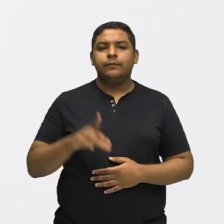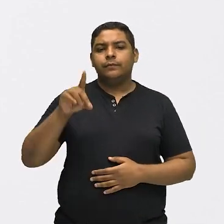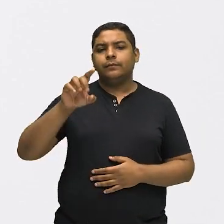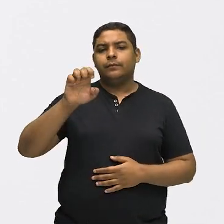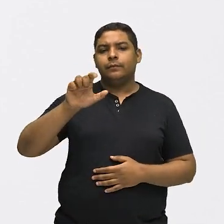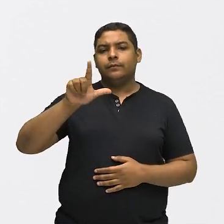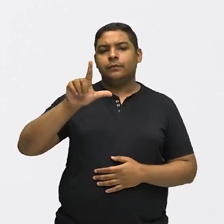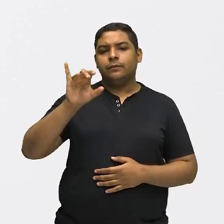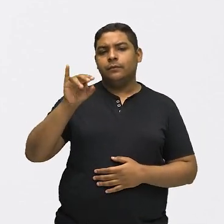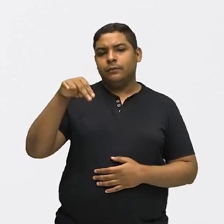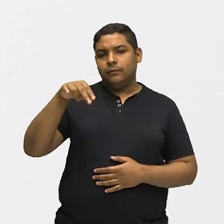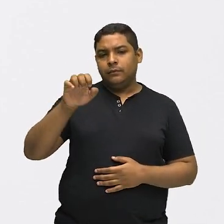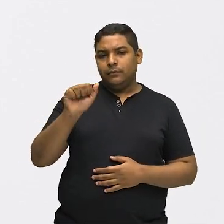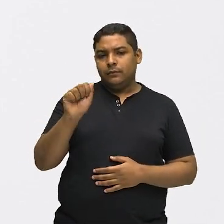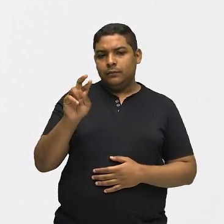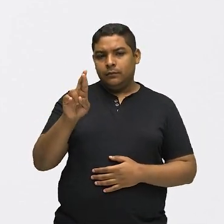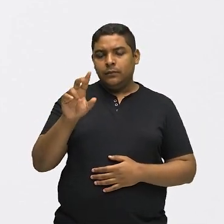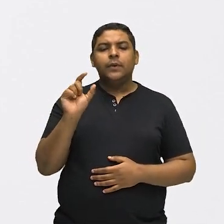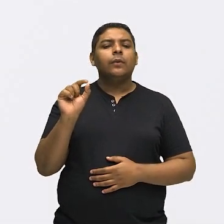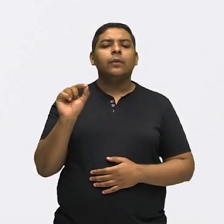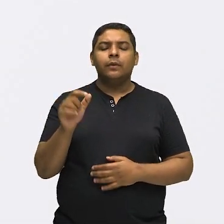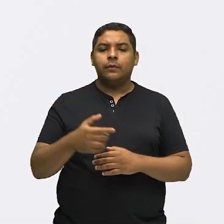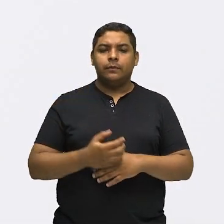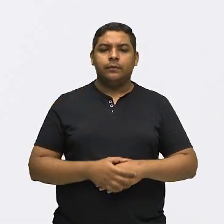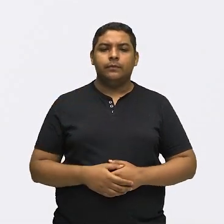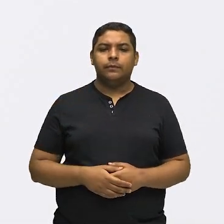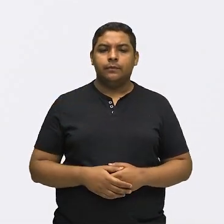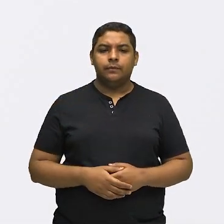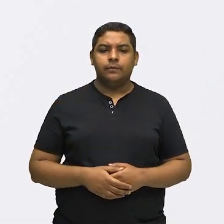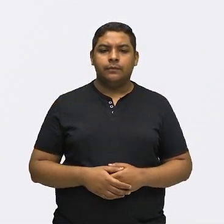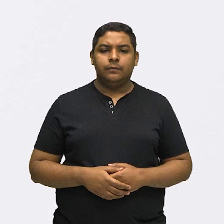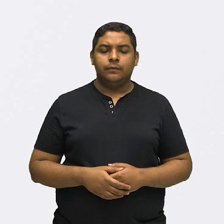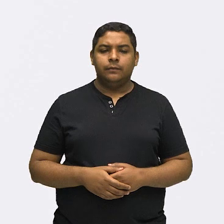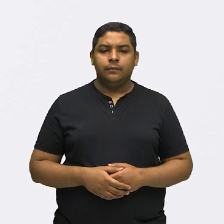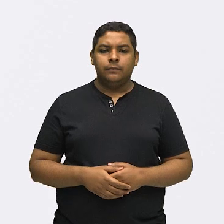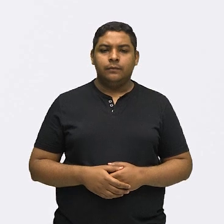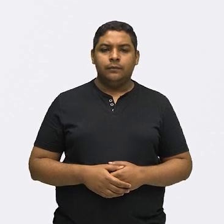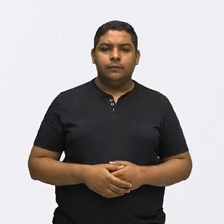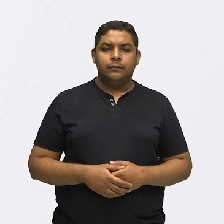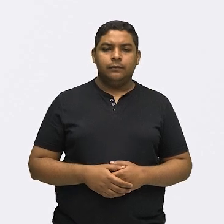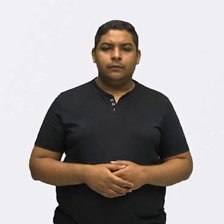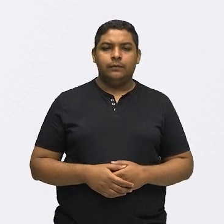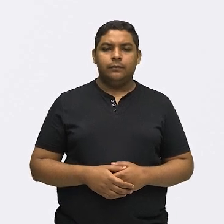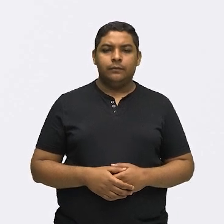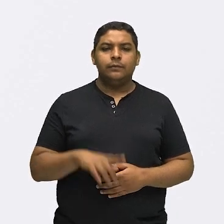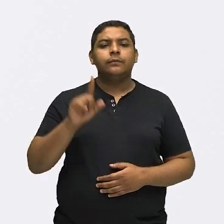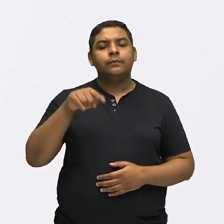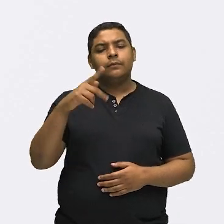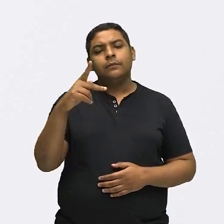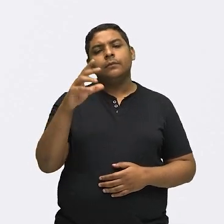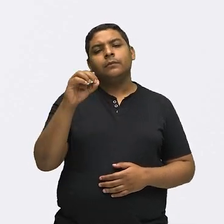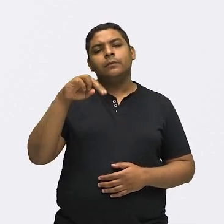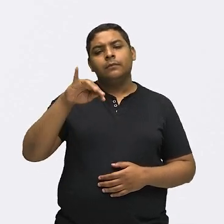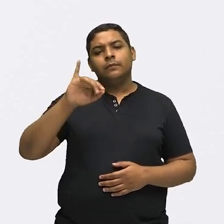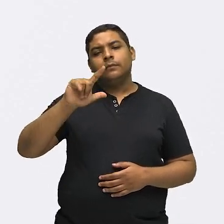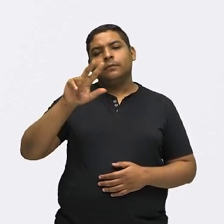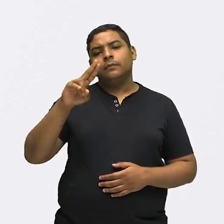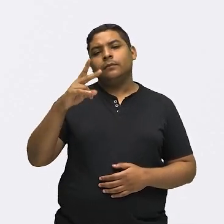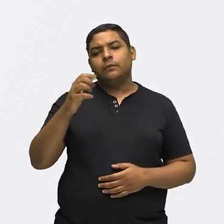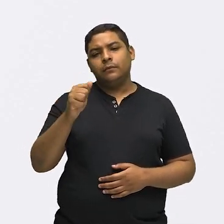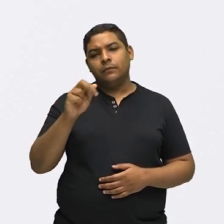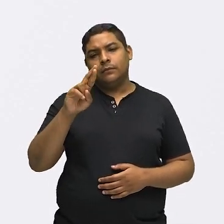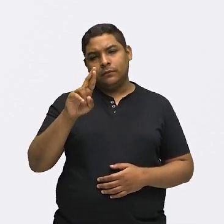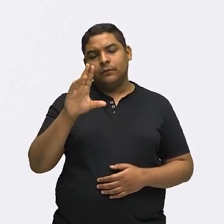professora? Vamos ao conceito de delinear? Delinear é pontilhar o contorno e os detalhes da